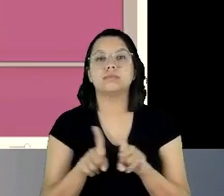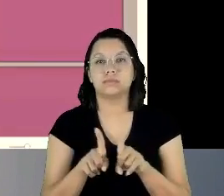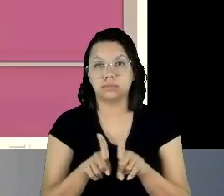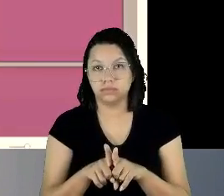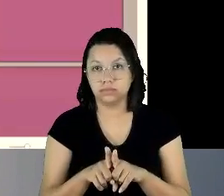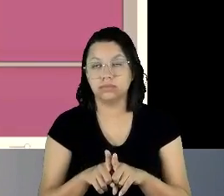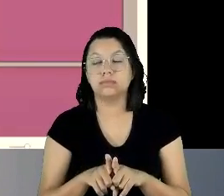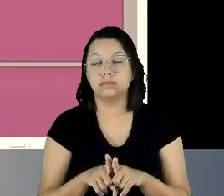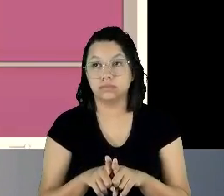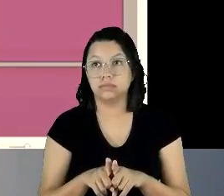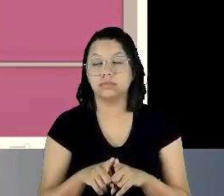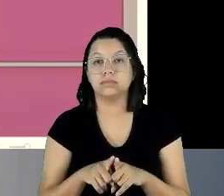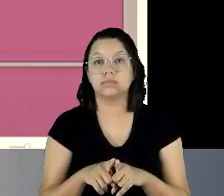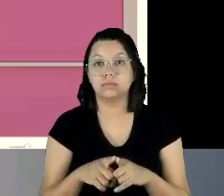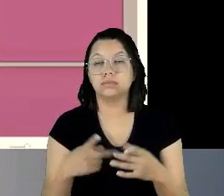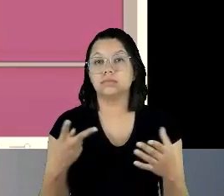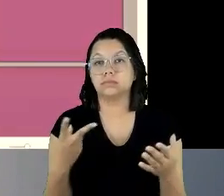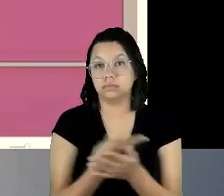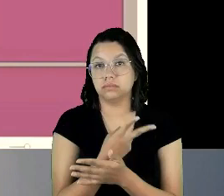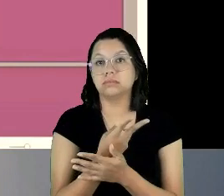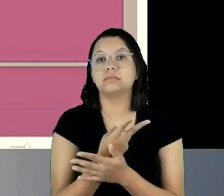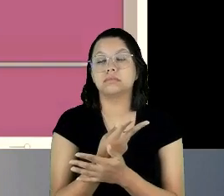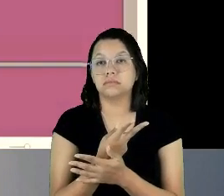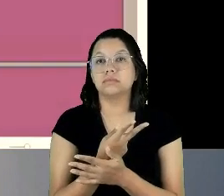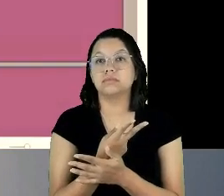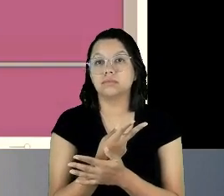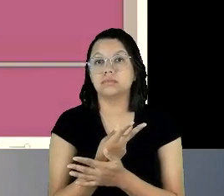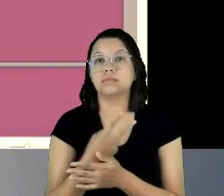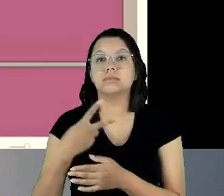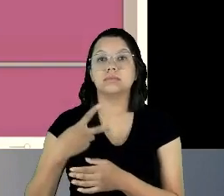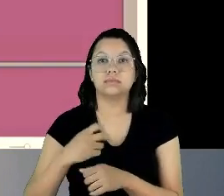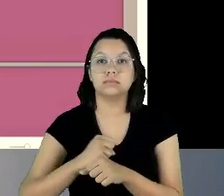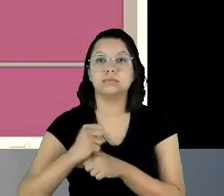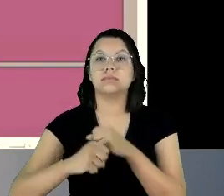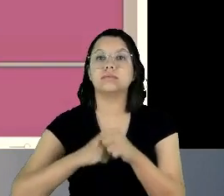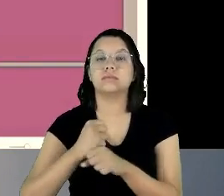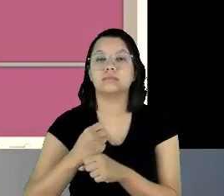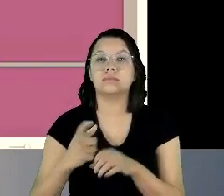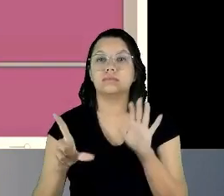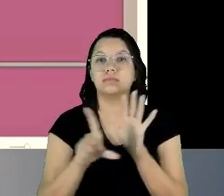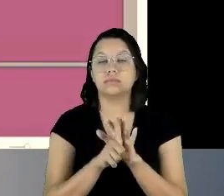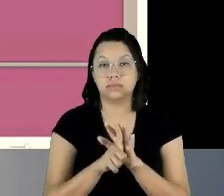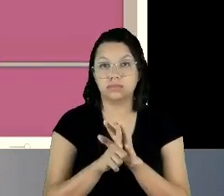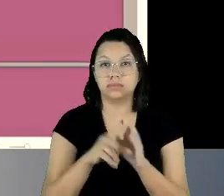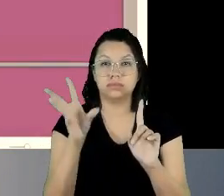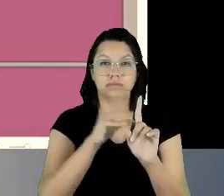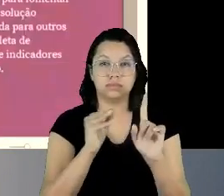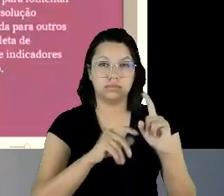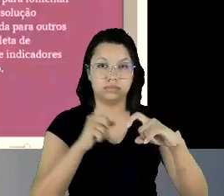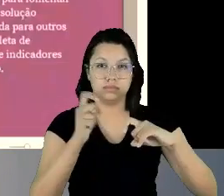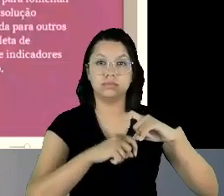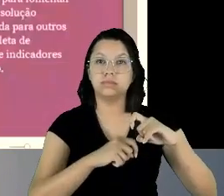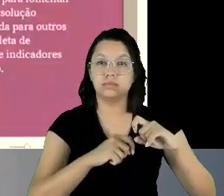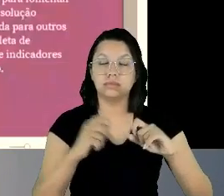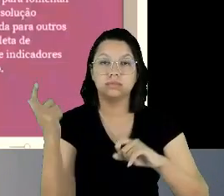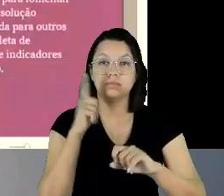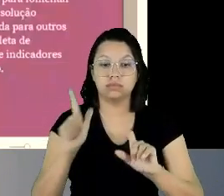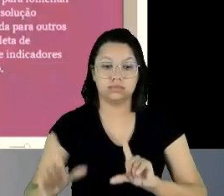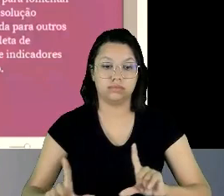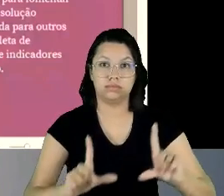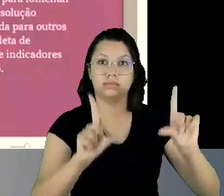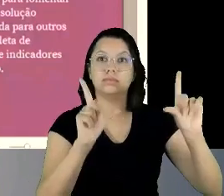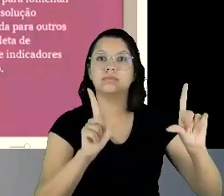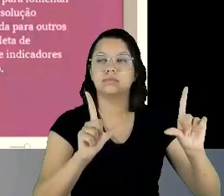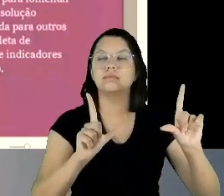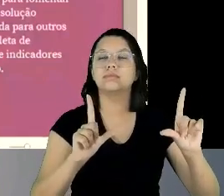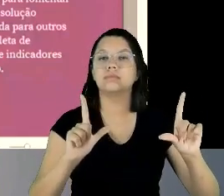também uma coincidência, mas não tão coincidência, com 2 anos da Lei de Importunação Sexual, a gente tem a oportunidade de lançar a página. Então,